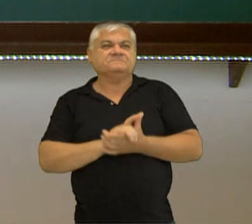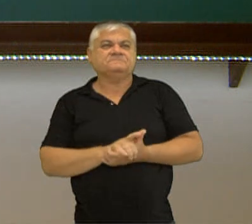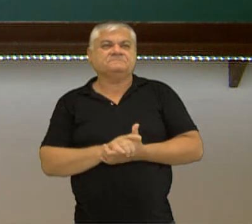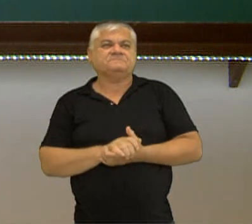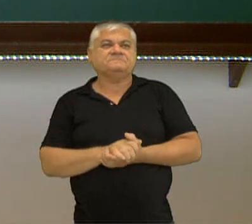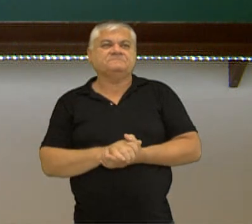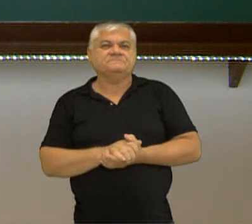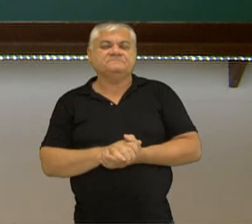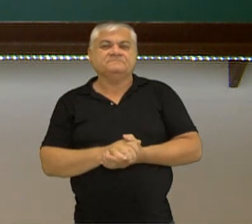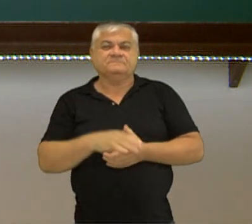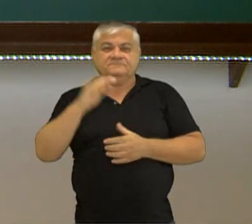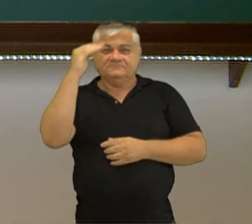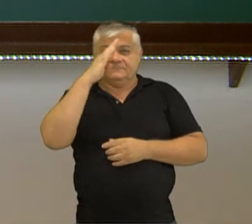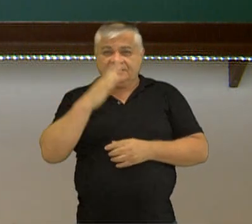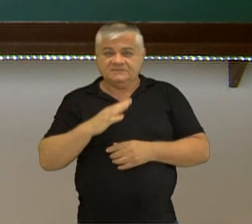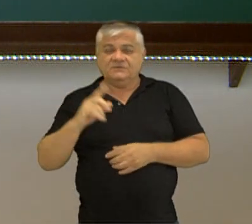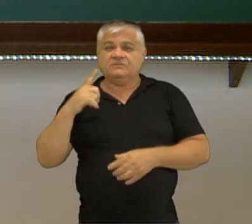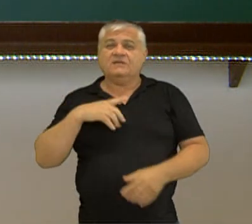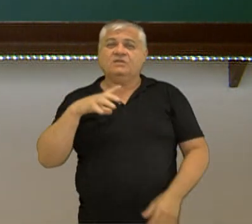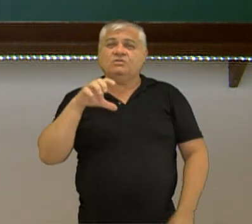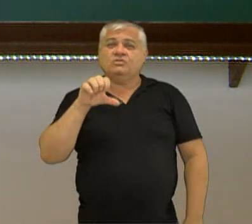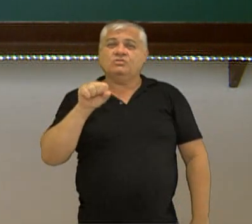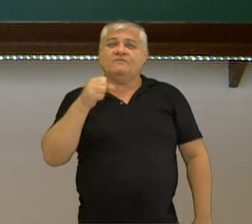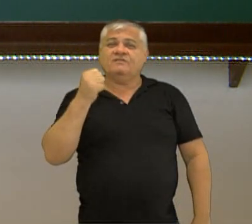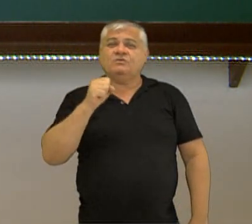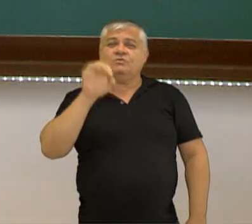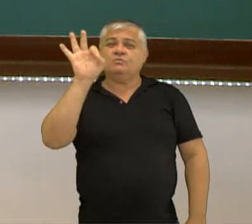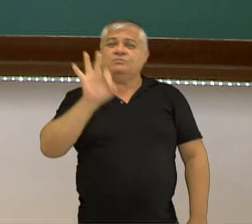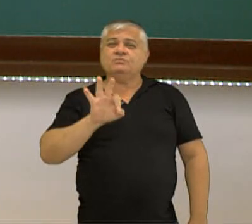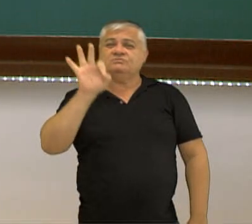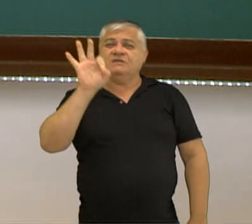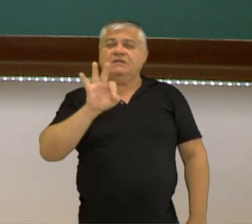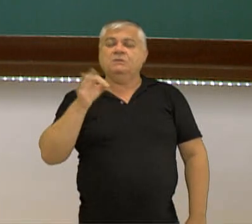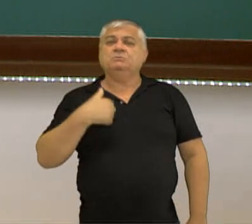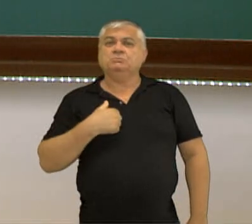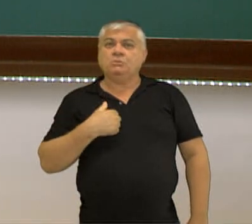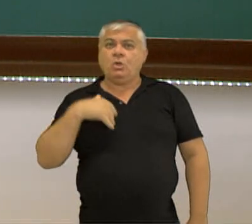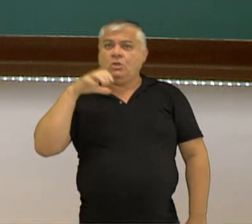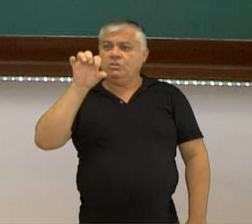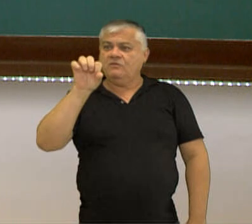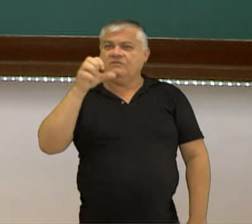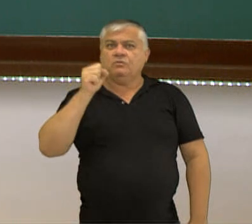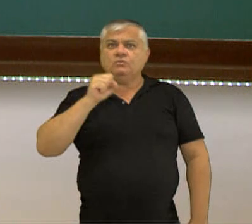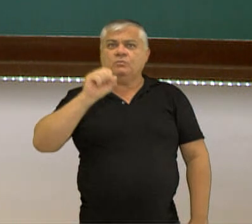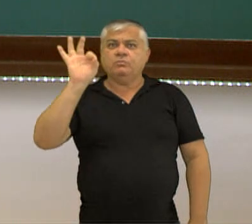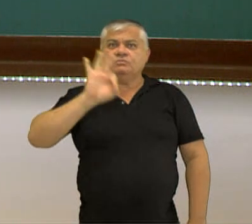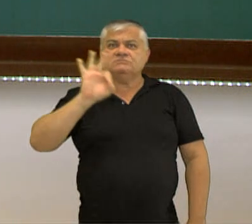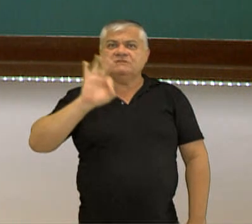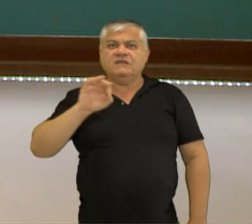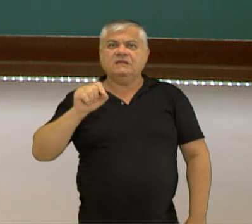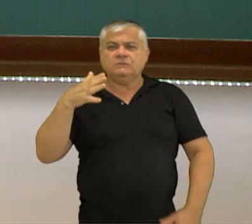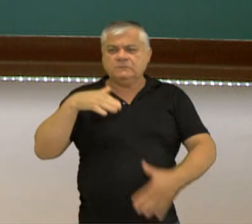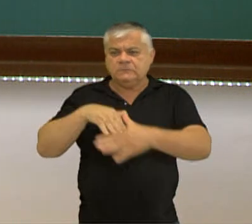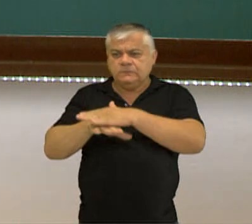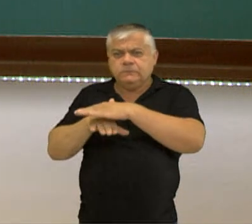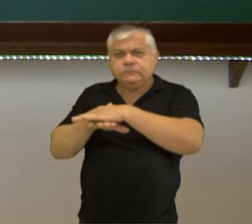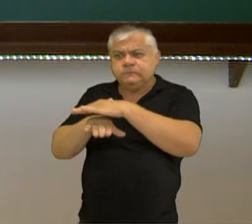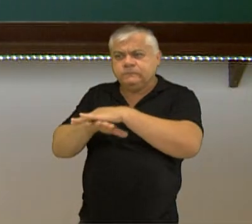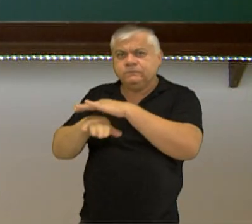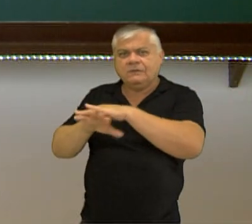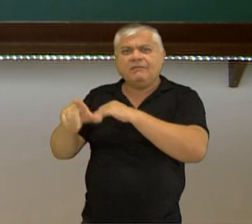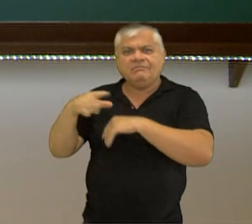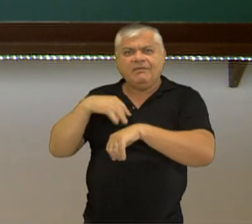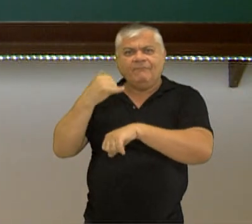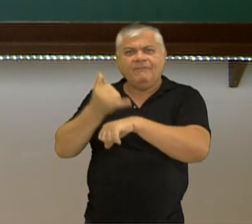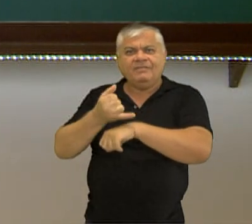Olha lá, ó, nosso país tem 98% das reservas de nióbio. 98% das reservas estão aqui.